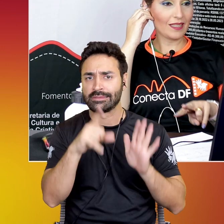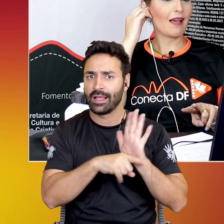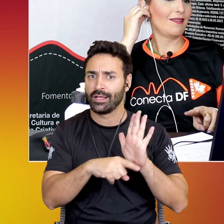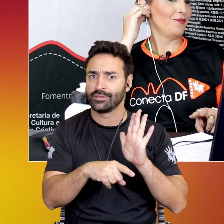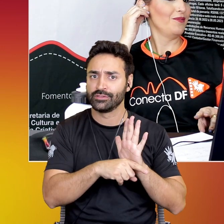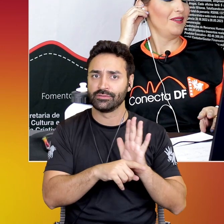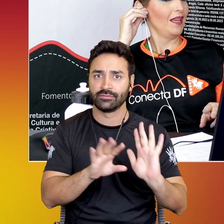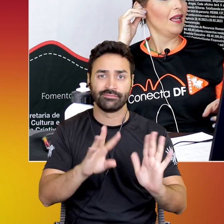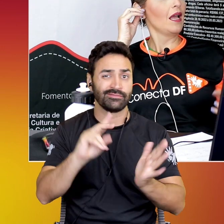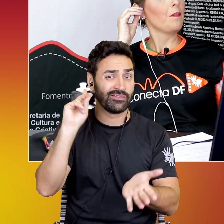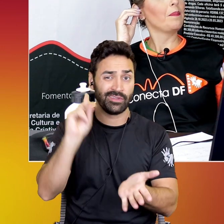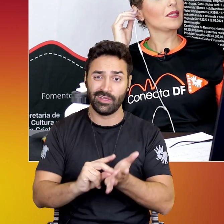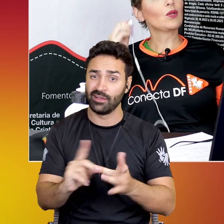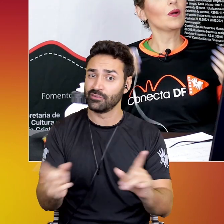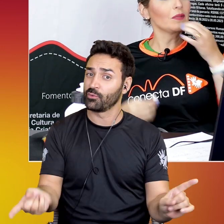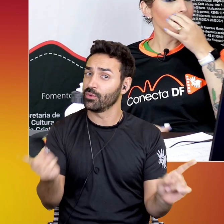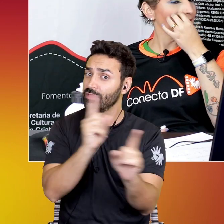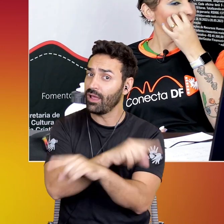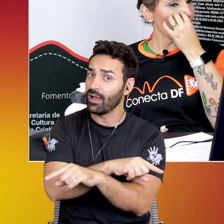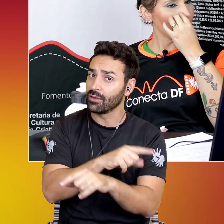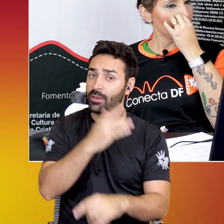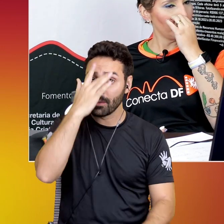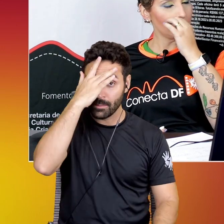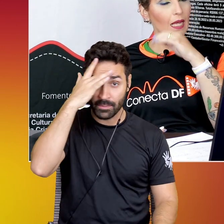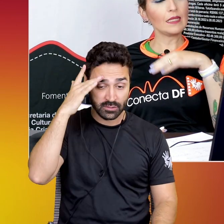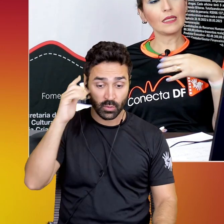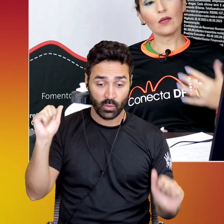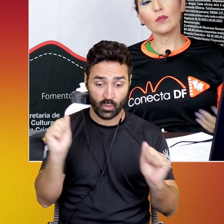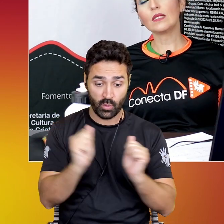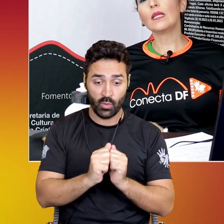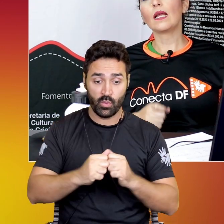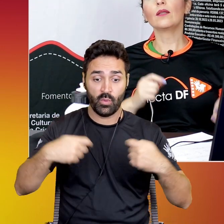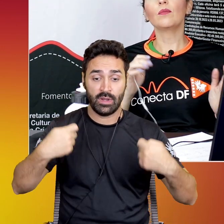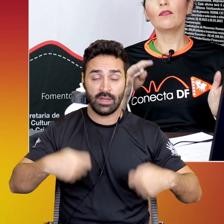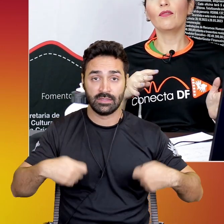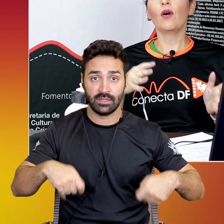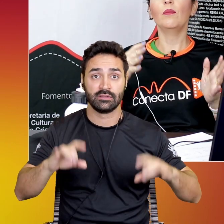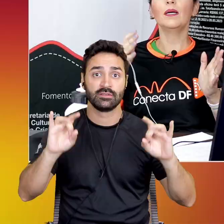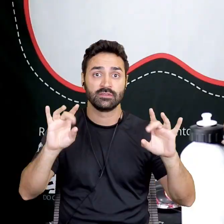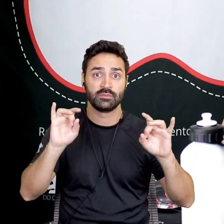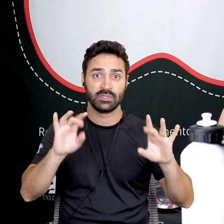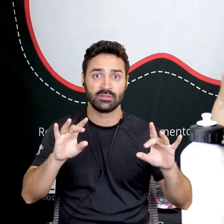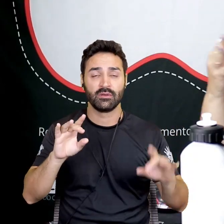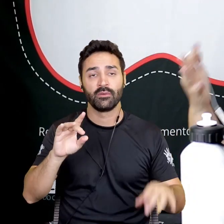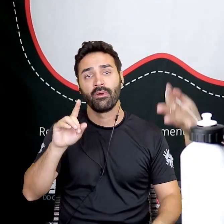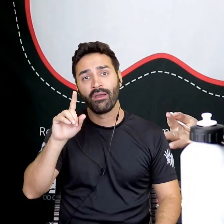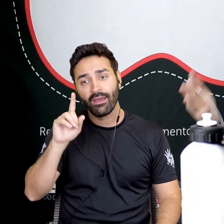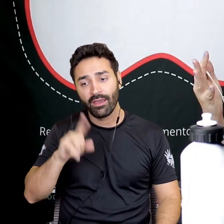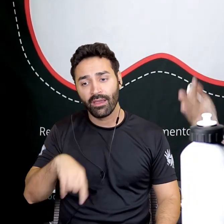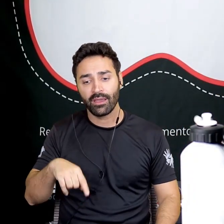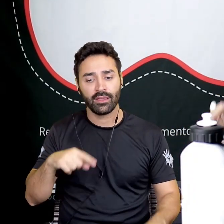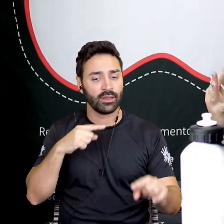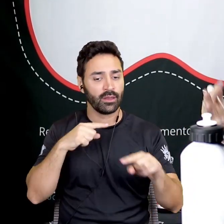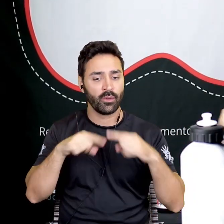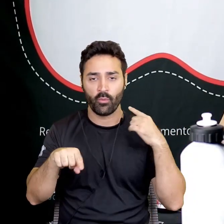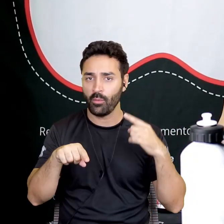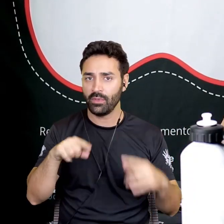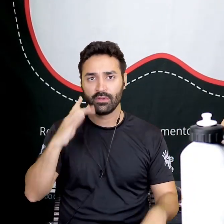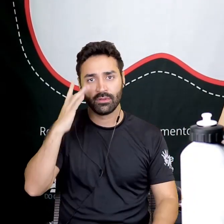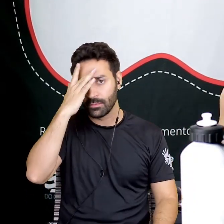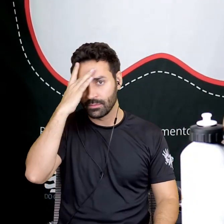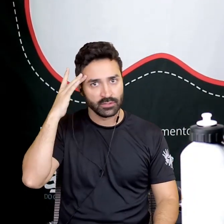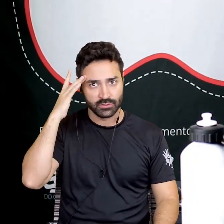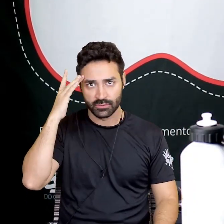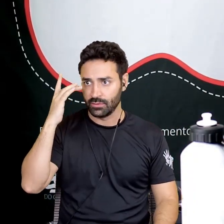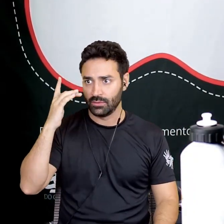é o contrário. Pessoa com necessidades especiais que é considerada uma forma não adequada de chamar as pessoas que